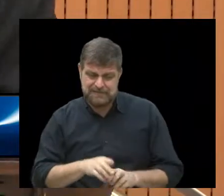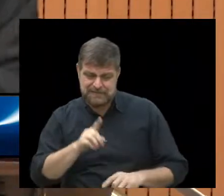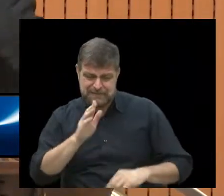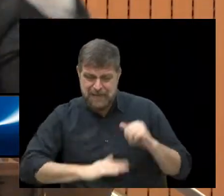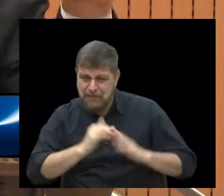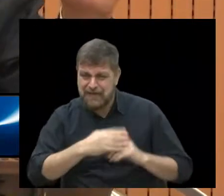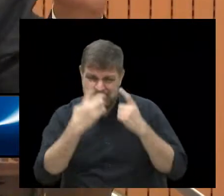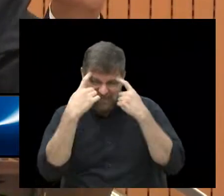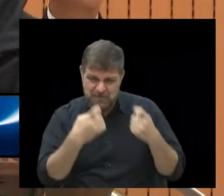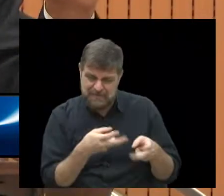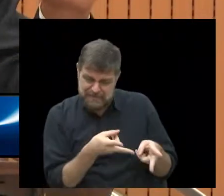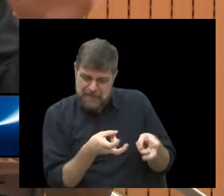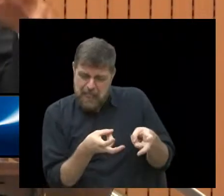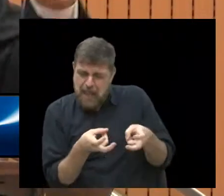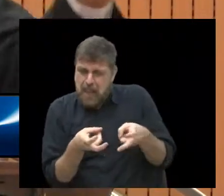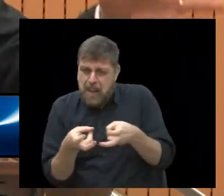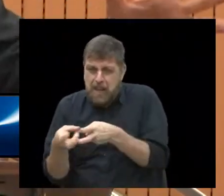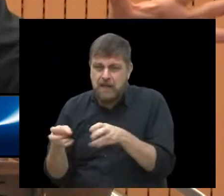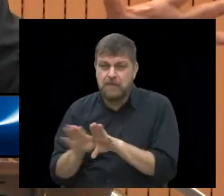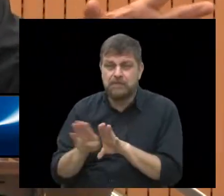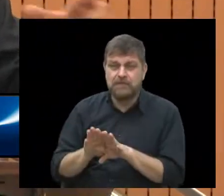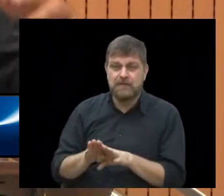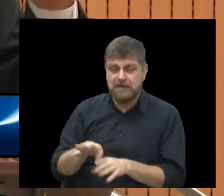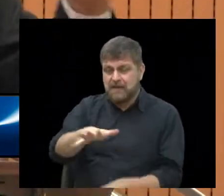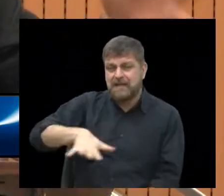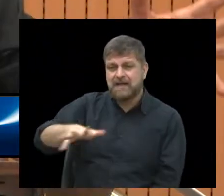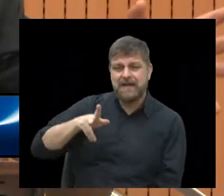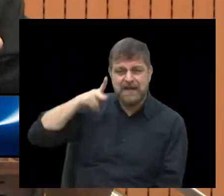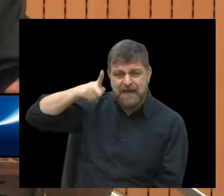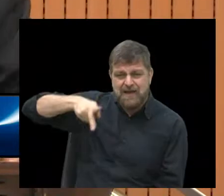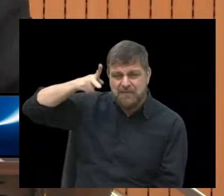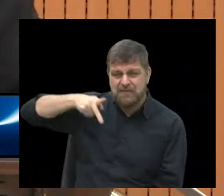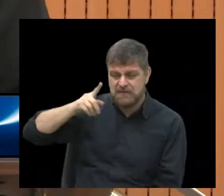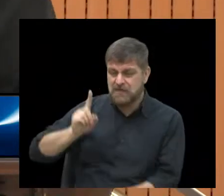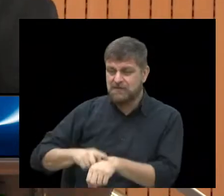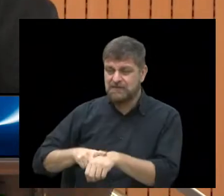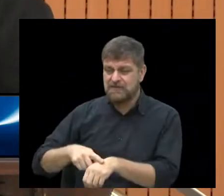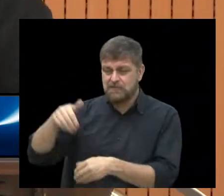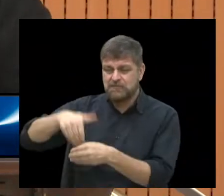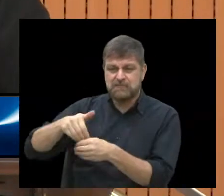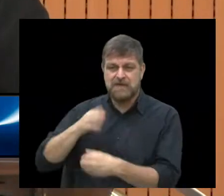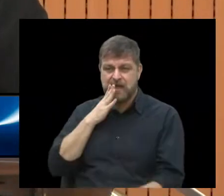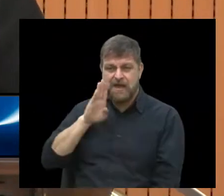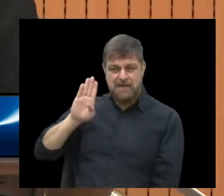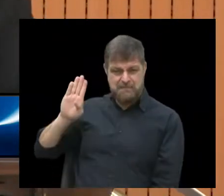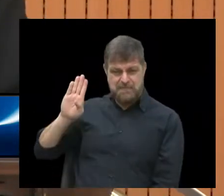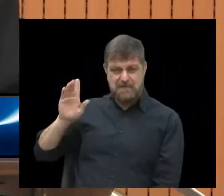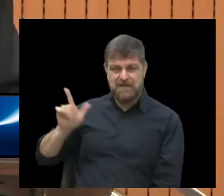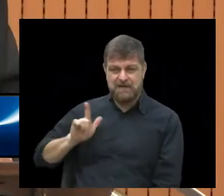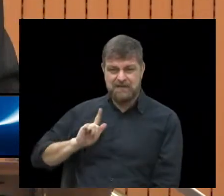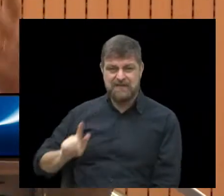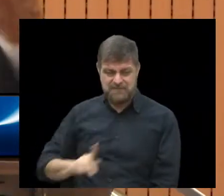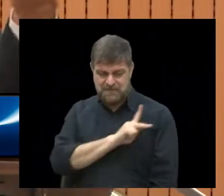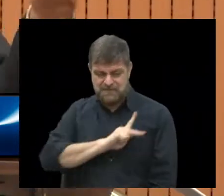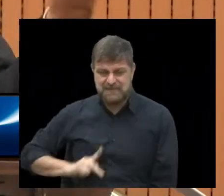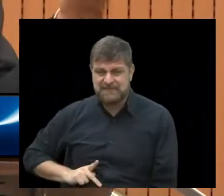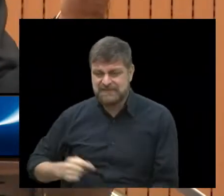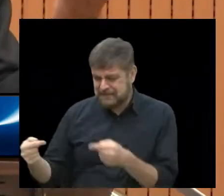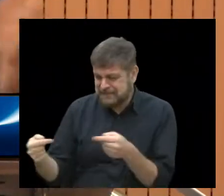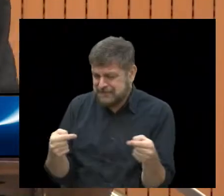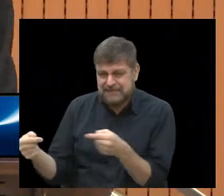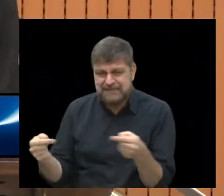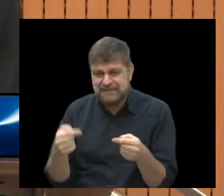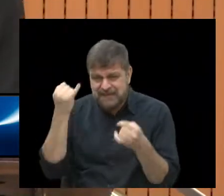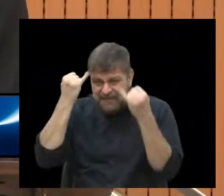violência de várias formas. Na própria política, a campanha eleitoral última, na eleição do presidente, não houve um debate